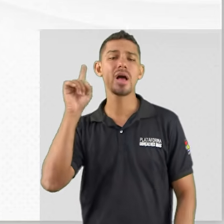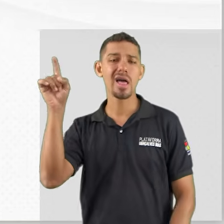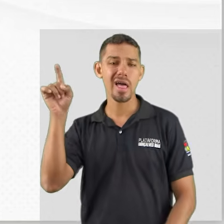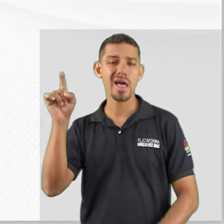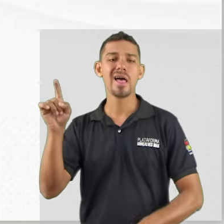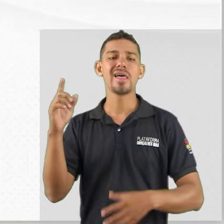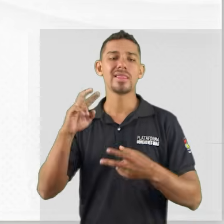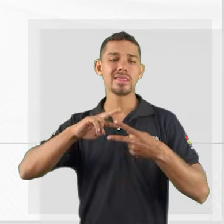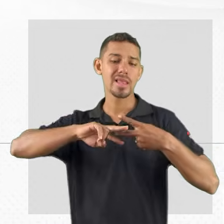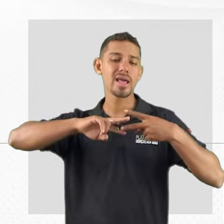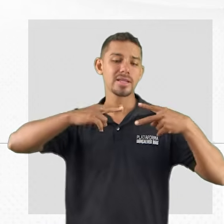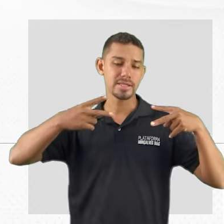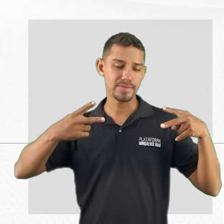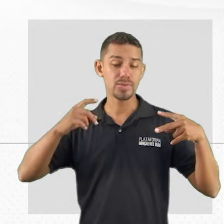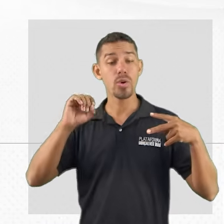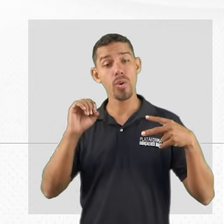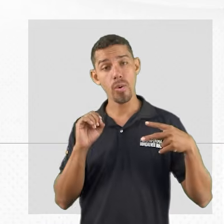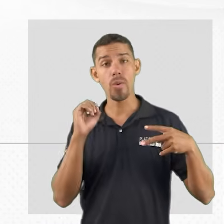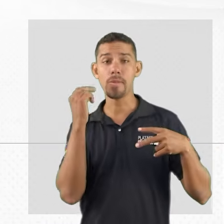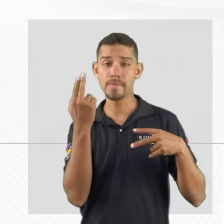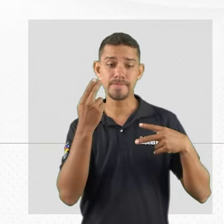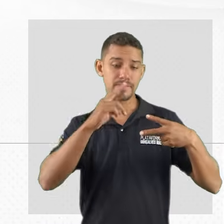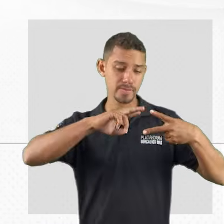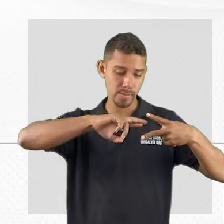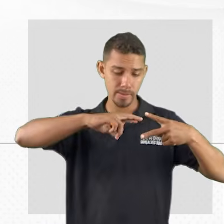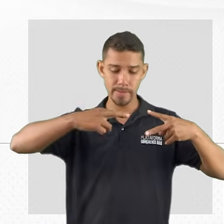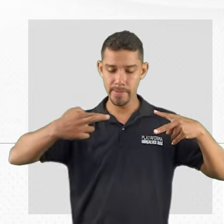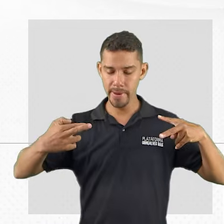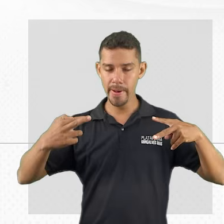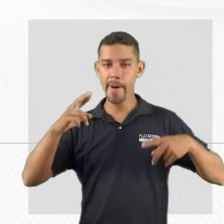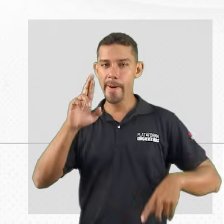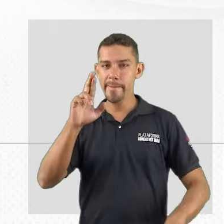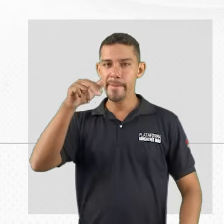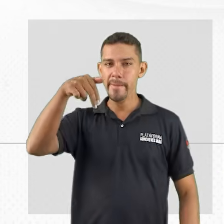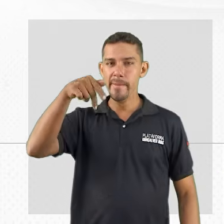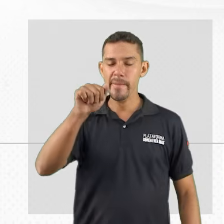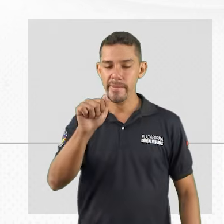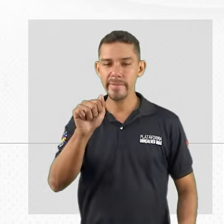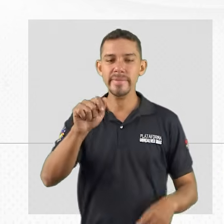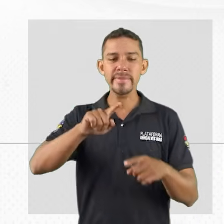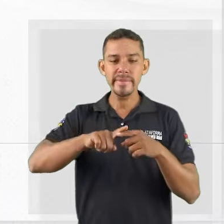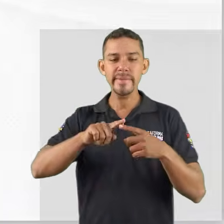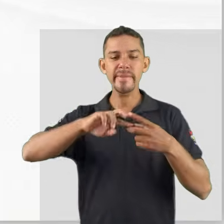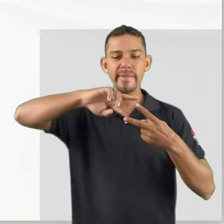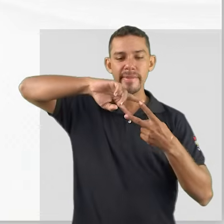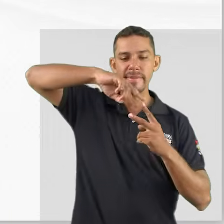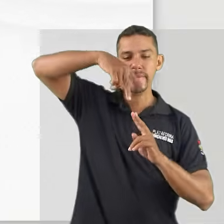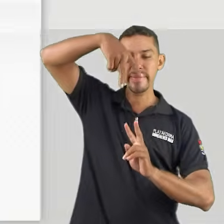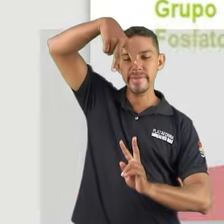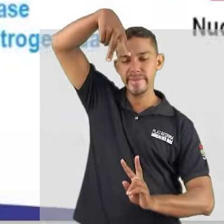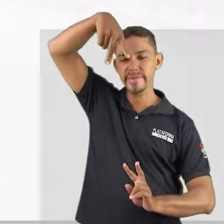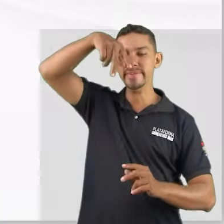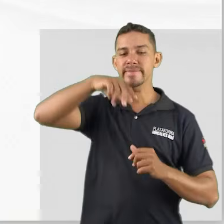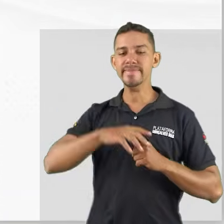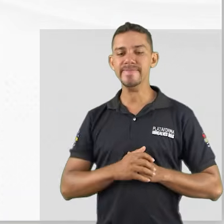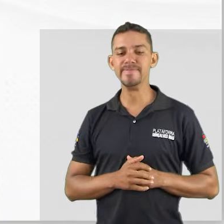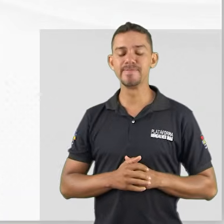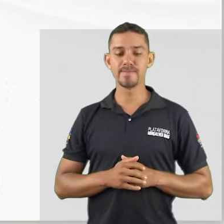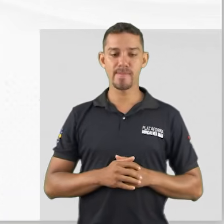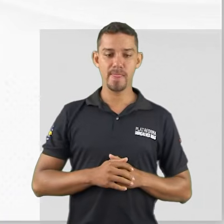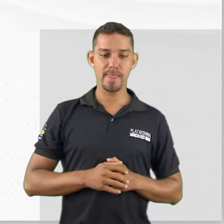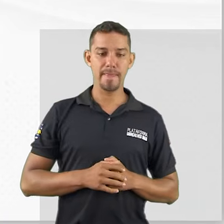do DNA ou do RNA. É a unidade básica do nosso material genético, tá, pessoal? E aí, pessoal,